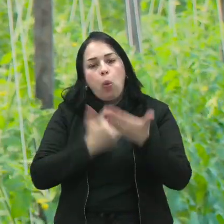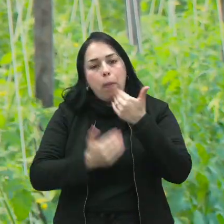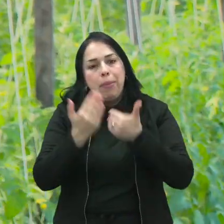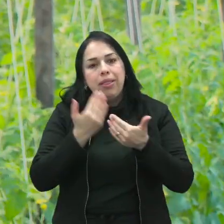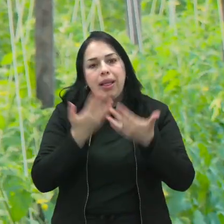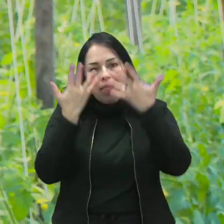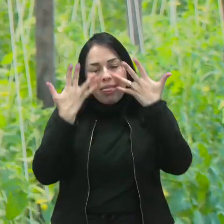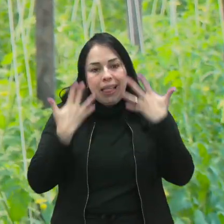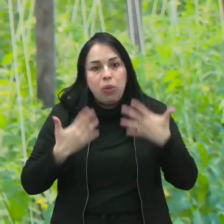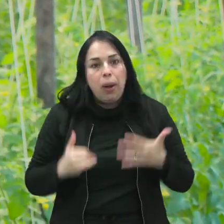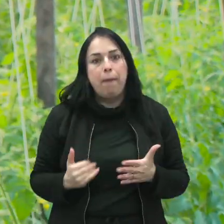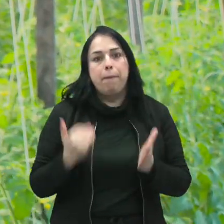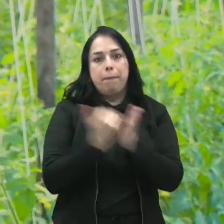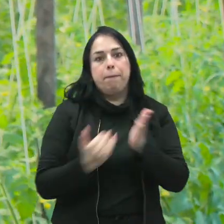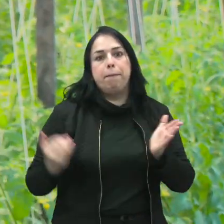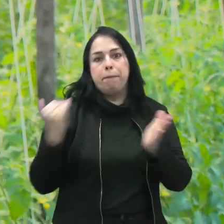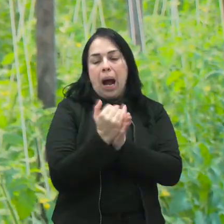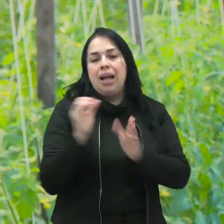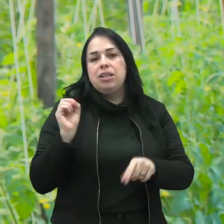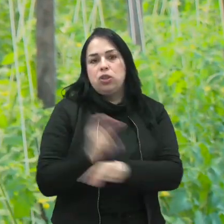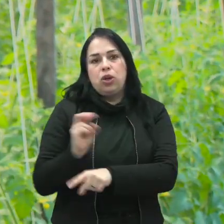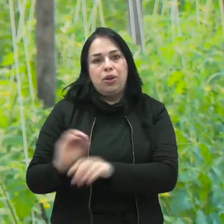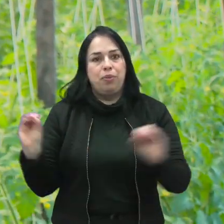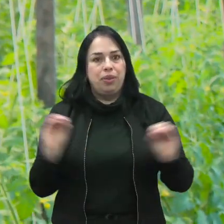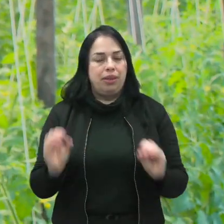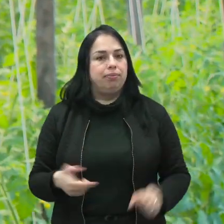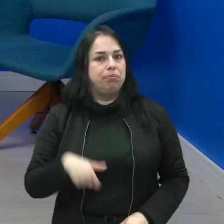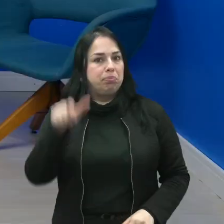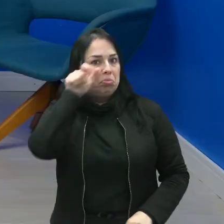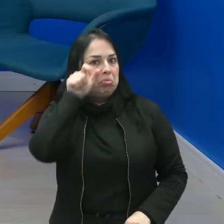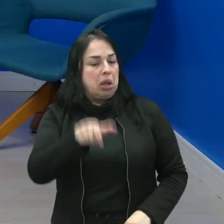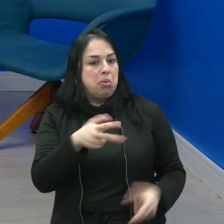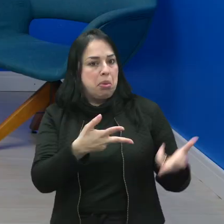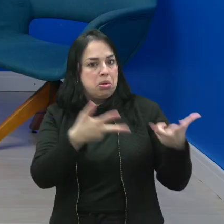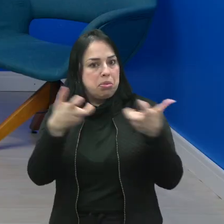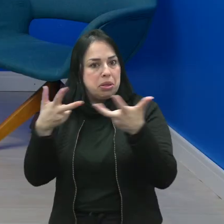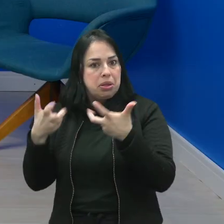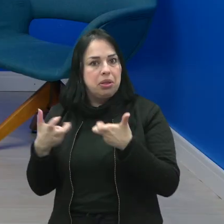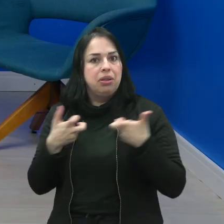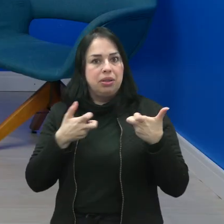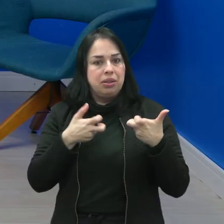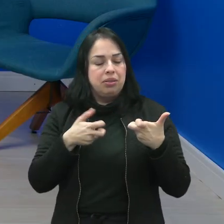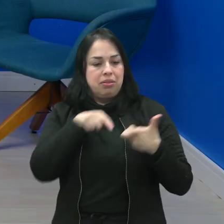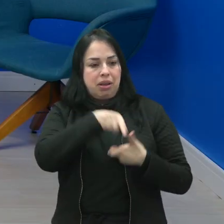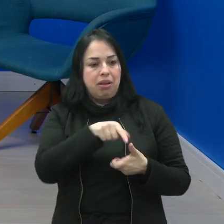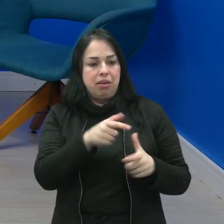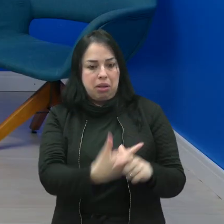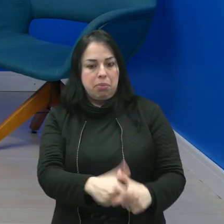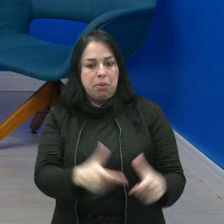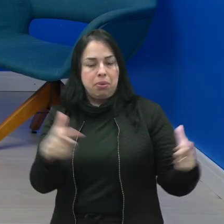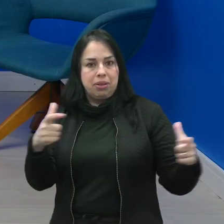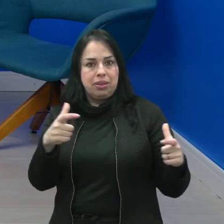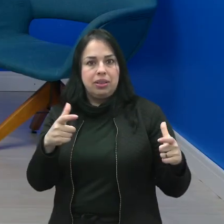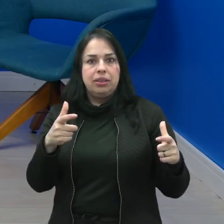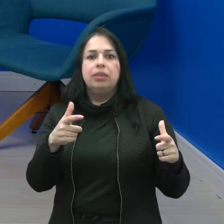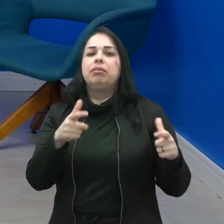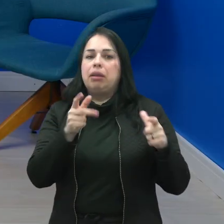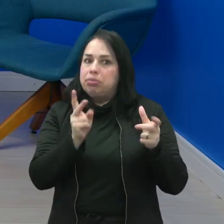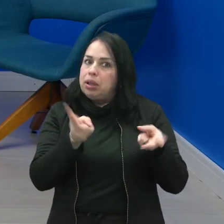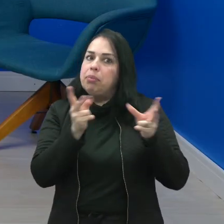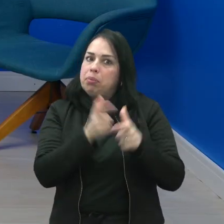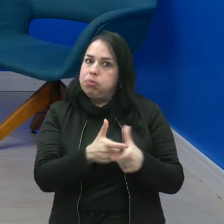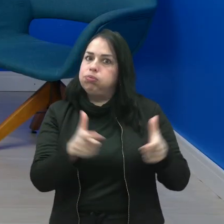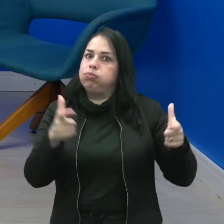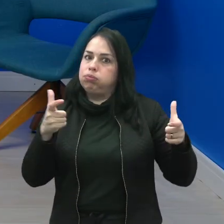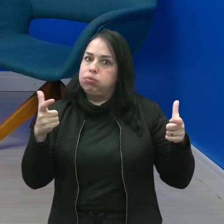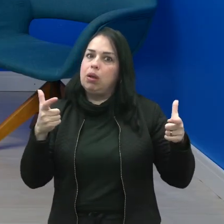orgânico, então isso tem um plus a mais, entendeu? Bom, é interessante a gente perceber que na medida em que esse mercado cresce, está